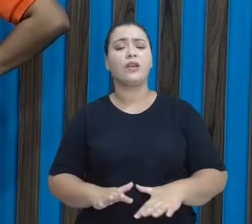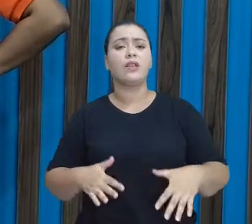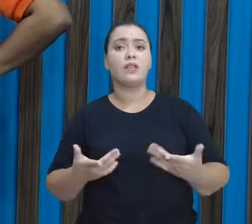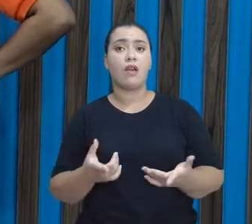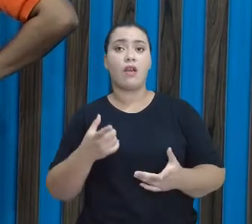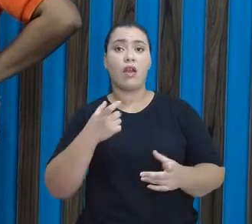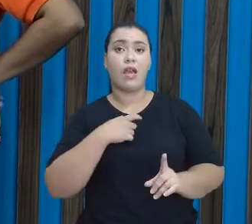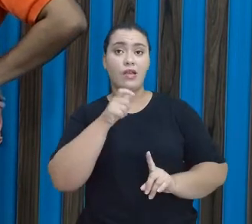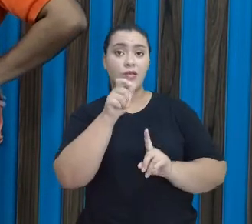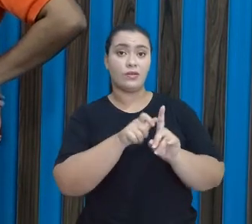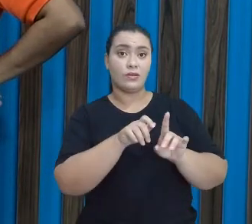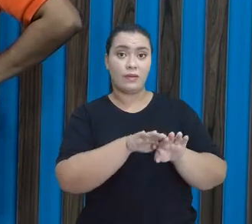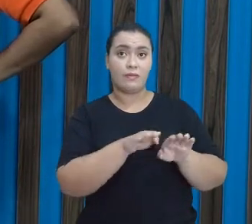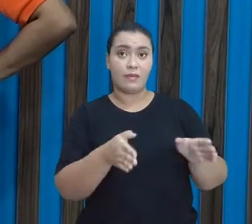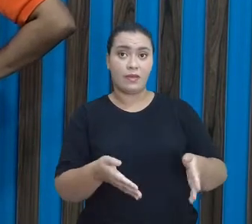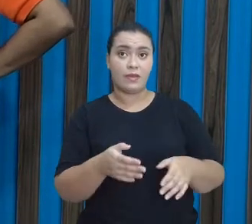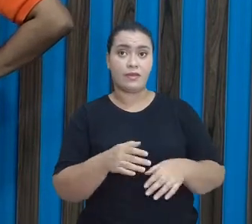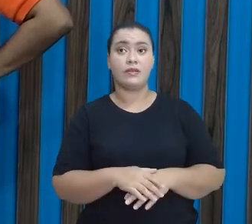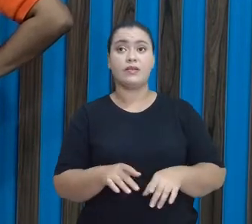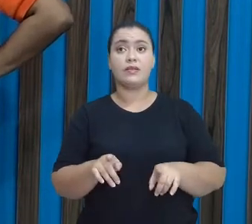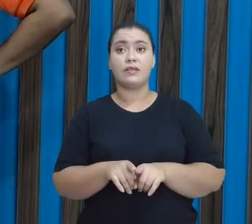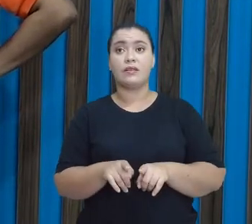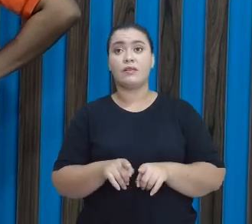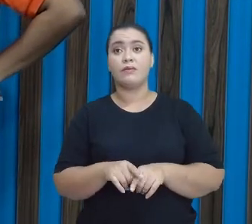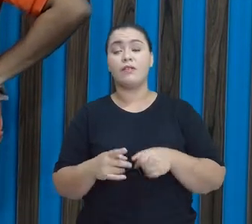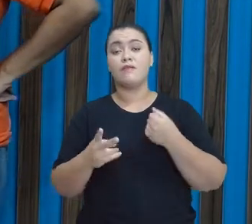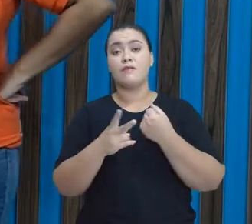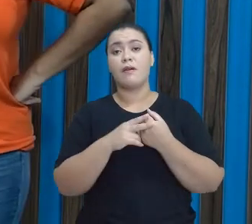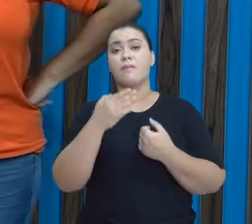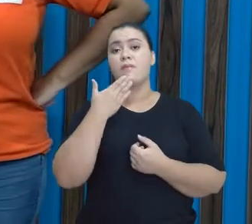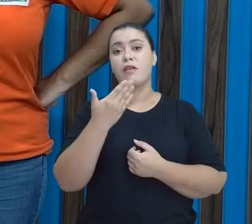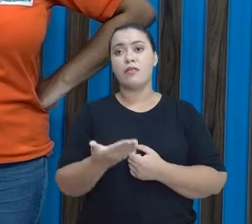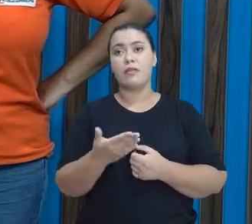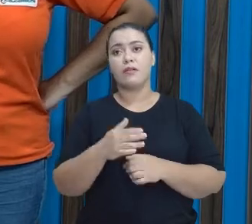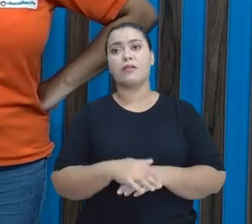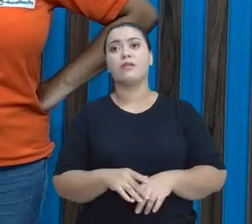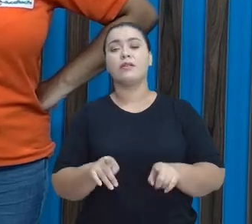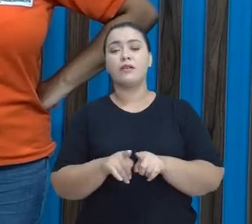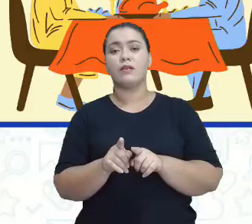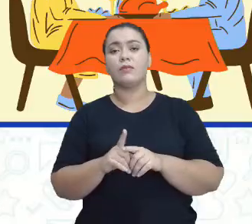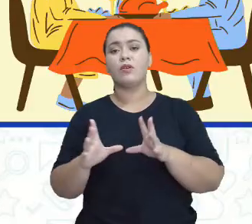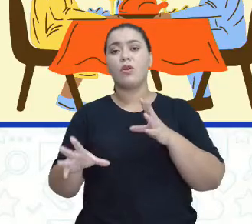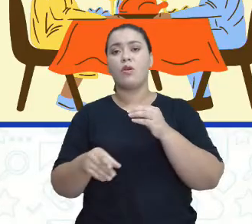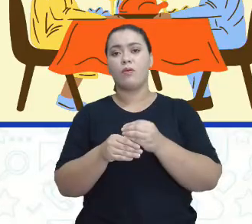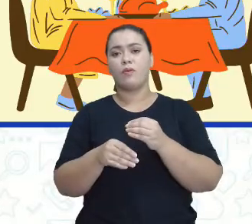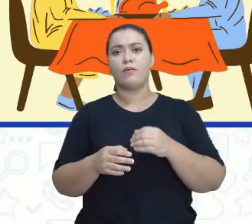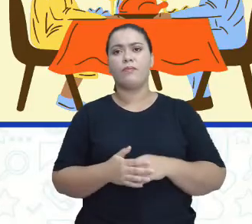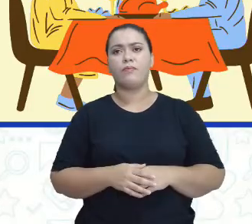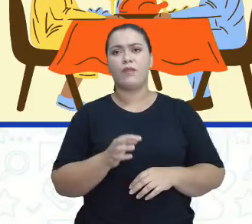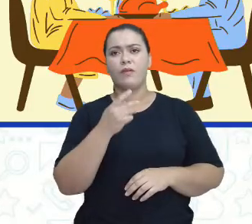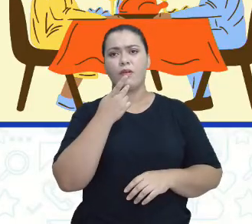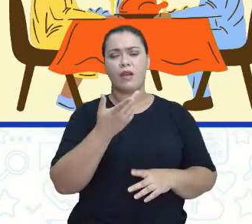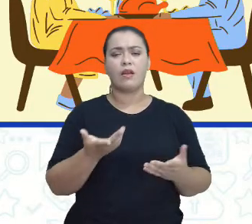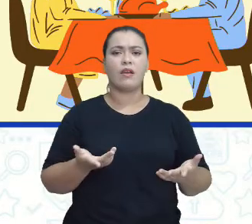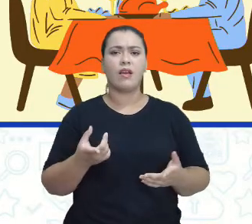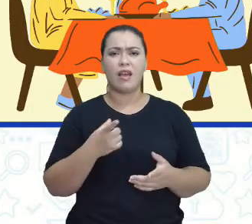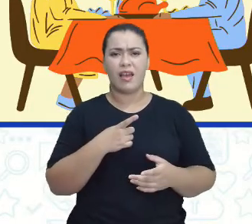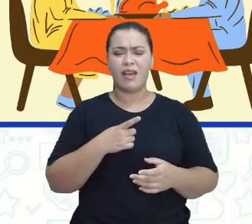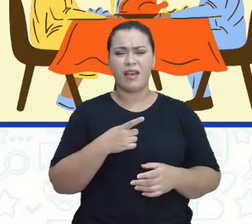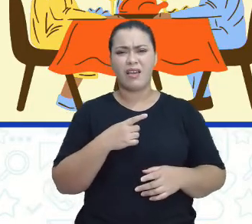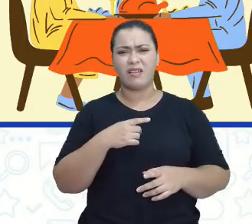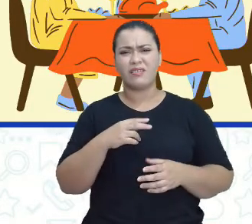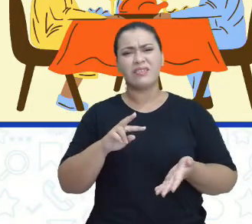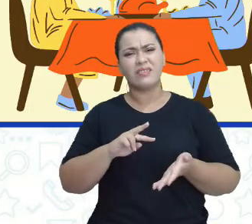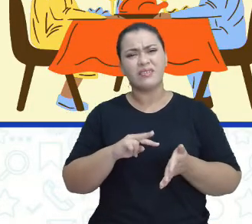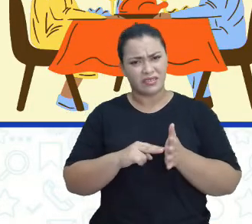sujeito, eu tenho um verbo, eu tenho um complemento. Aí eu pergunto, qual é o verbo aqui? Faz sentido sozinho esse verbo? E